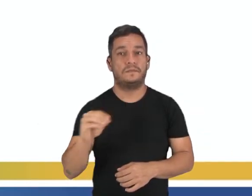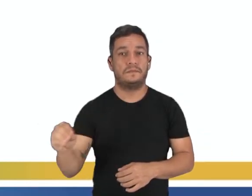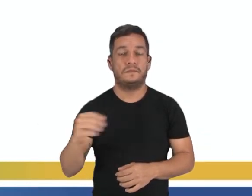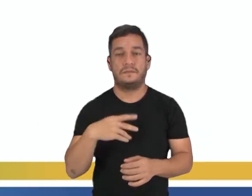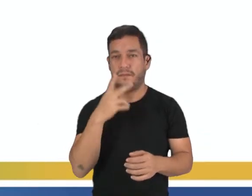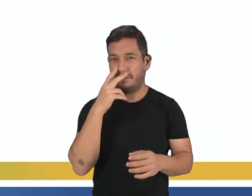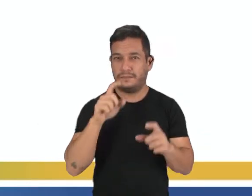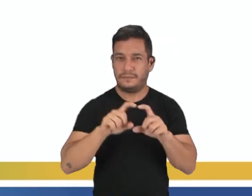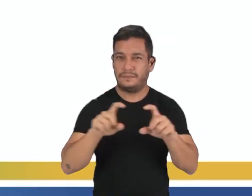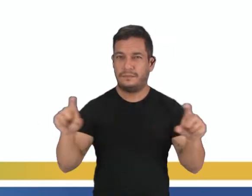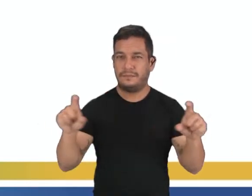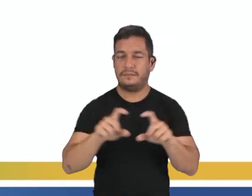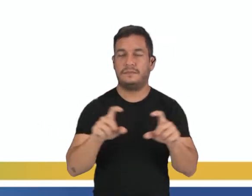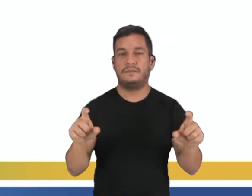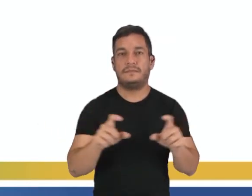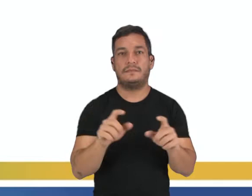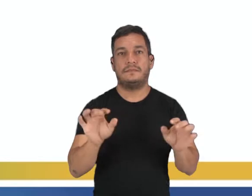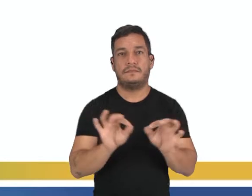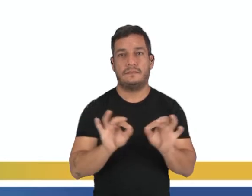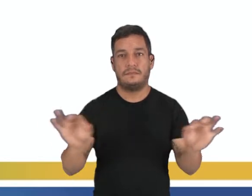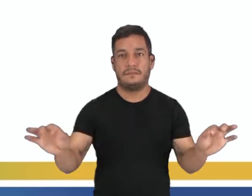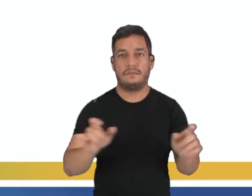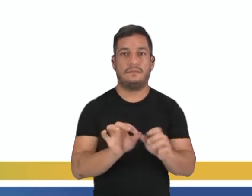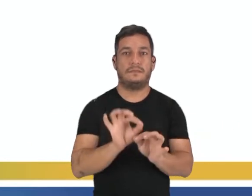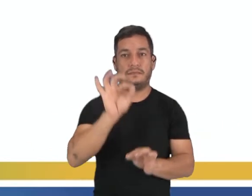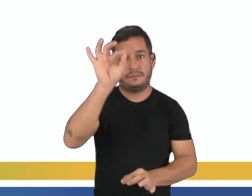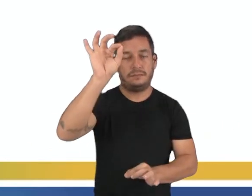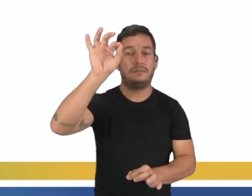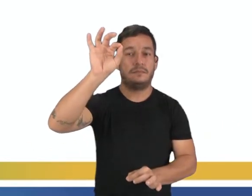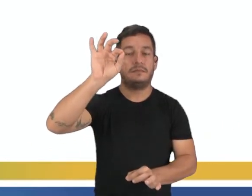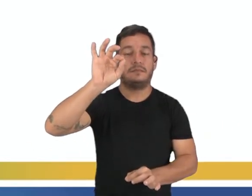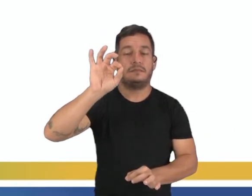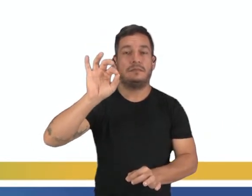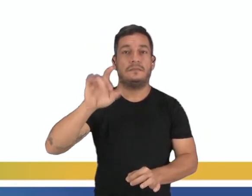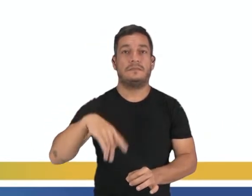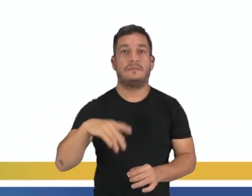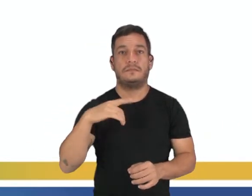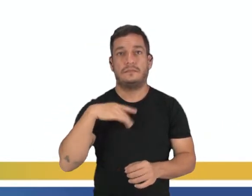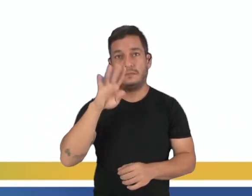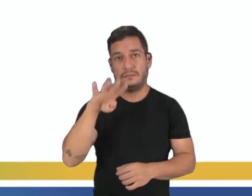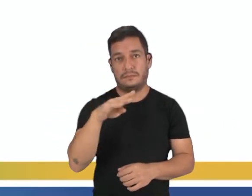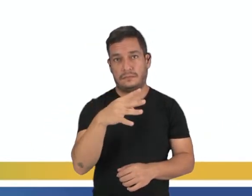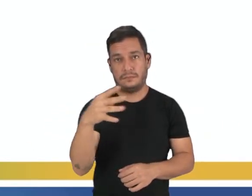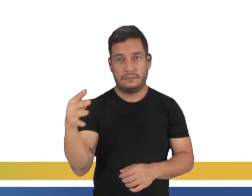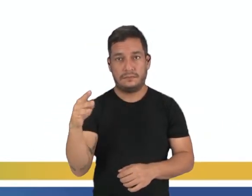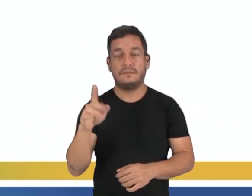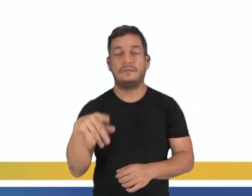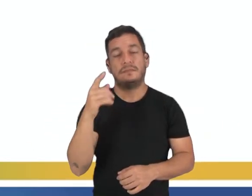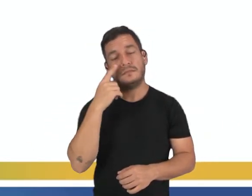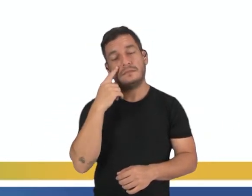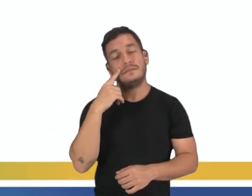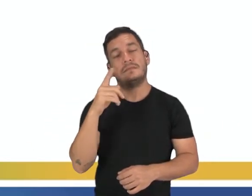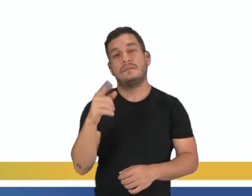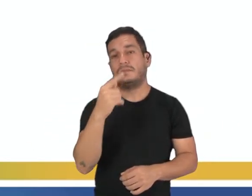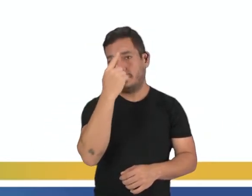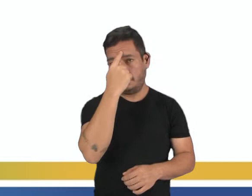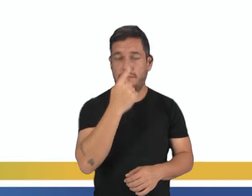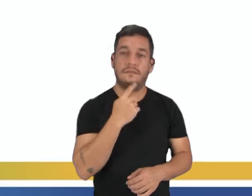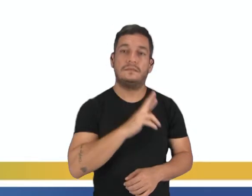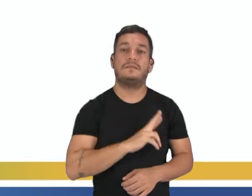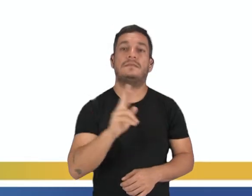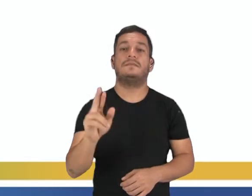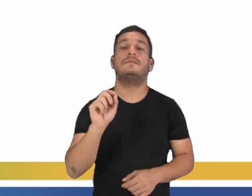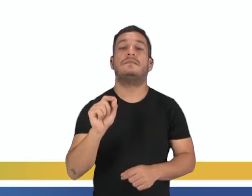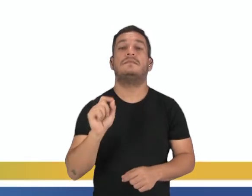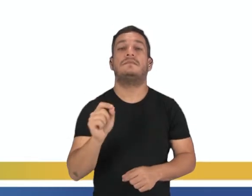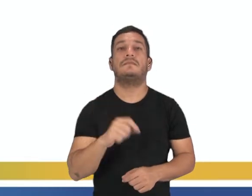régua. Na vertical e o outro na horizontal, e uma malha quadriculada. Essa figura é uma representação